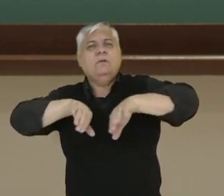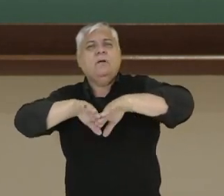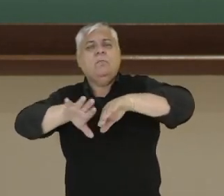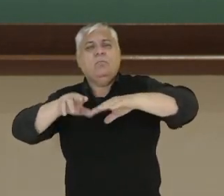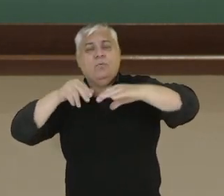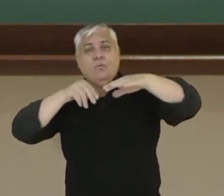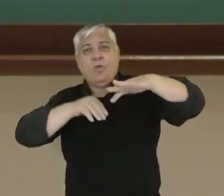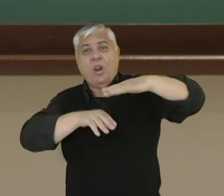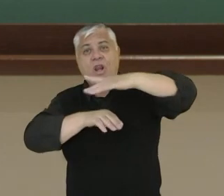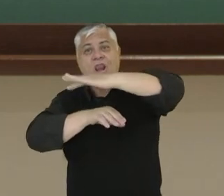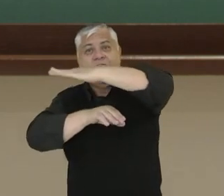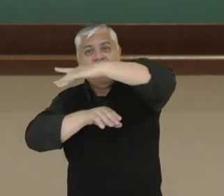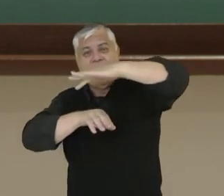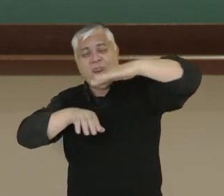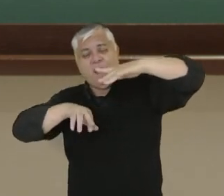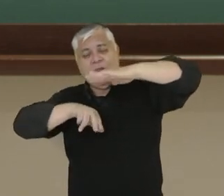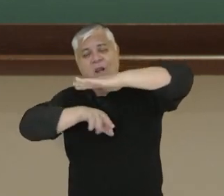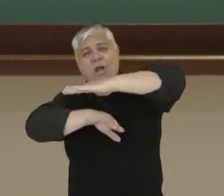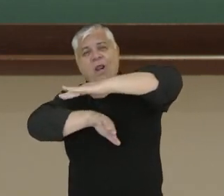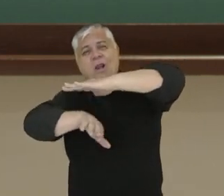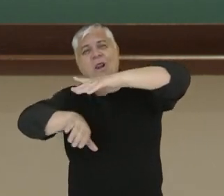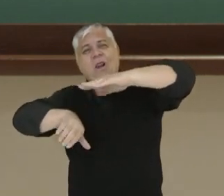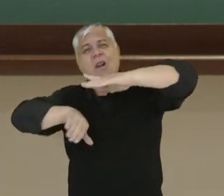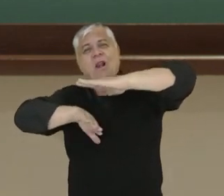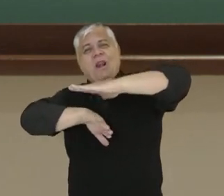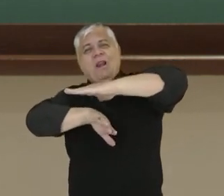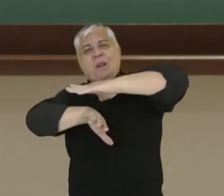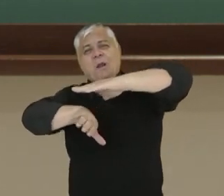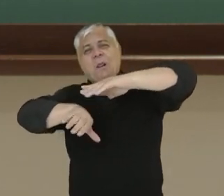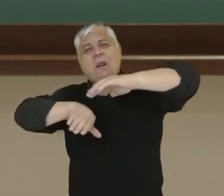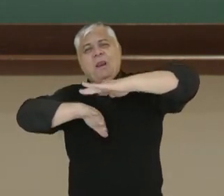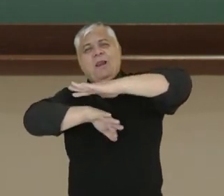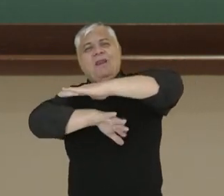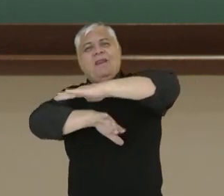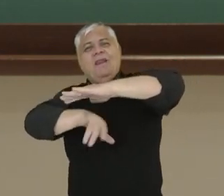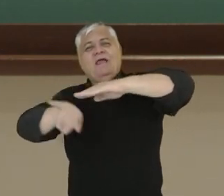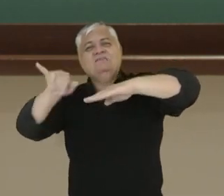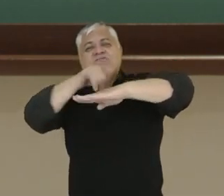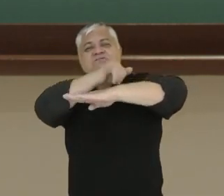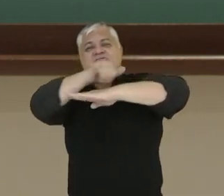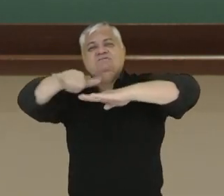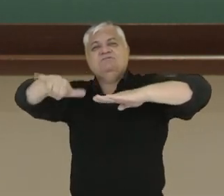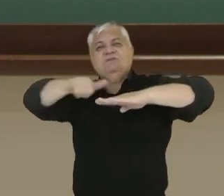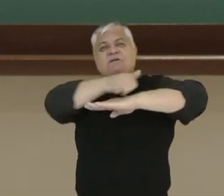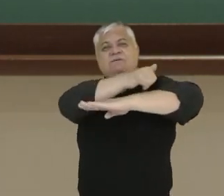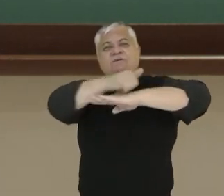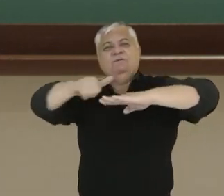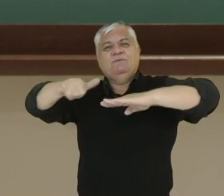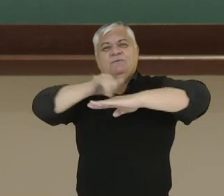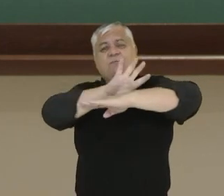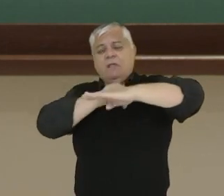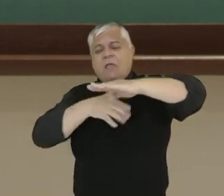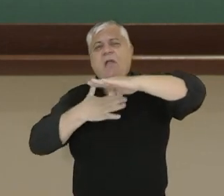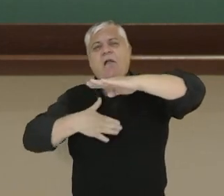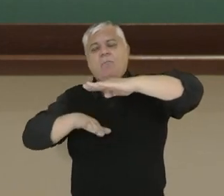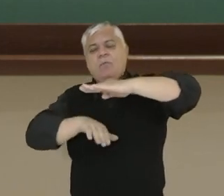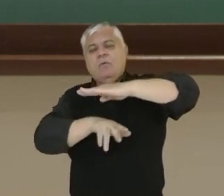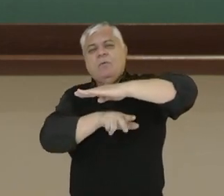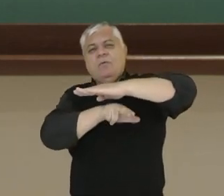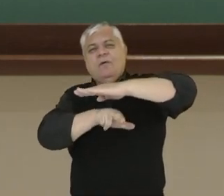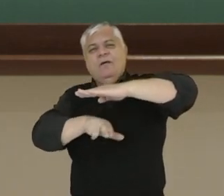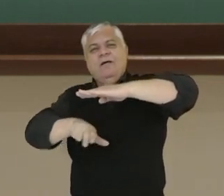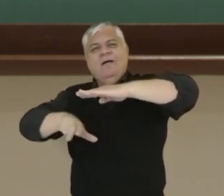onda. A energia vem por cima e você mergulha. Então, essa energia ela passa, ela acaba elevando a